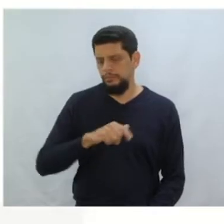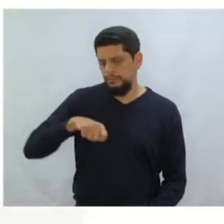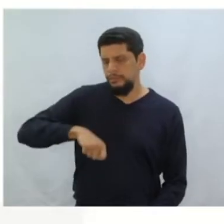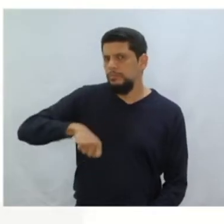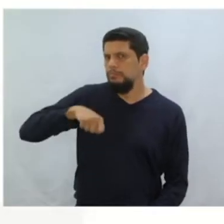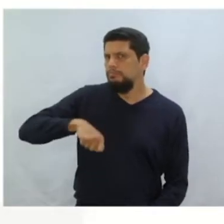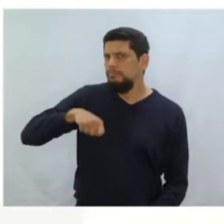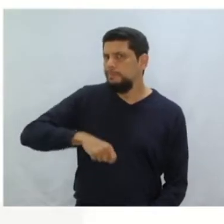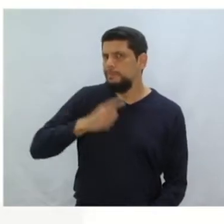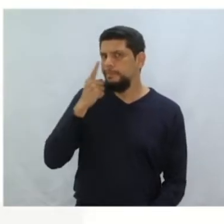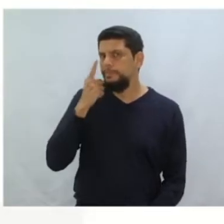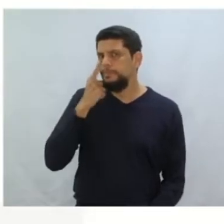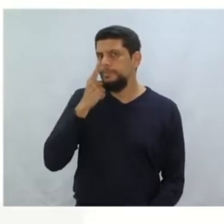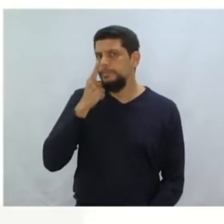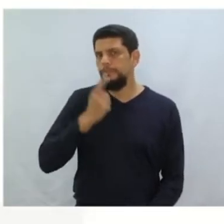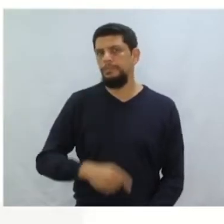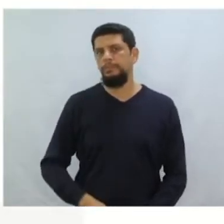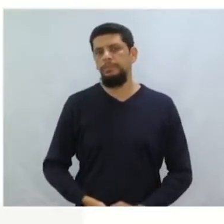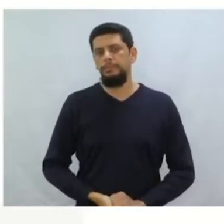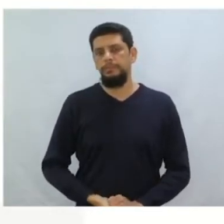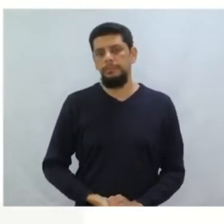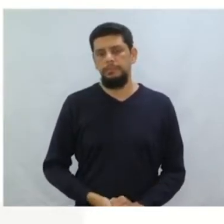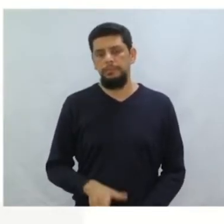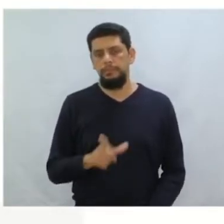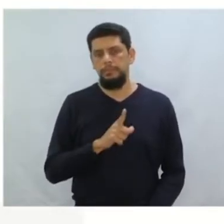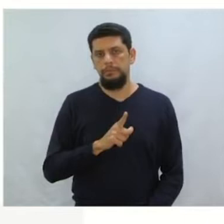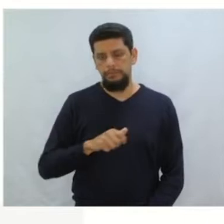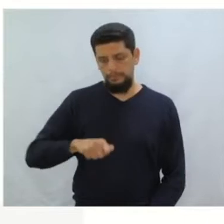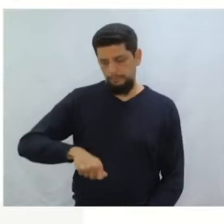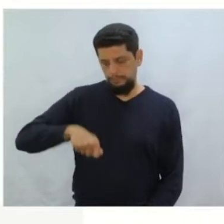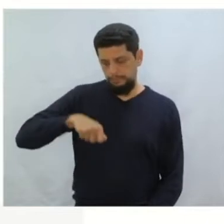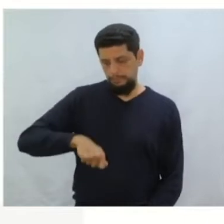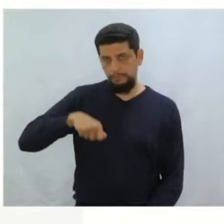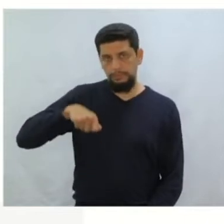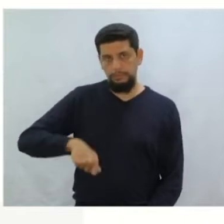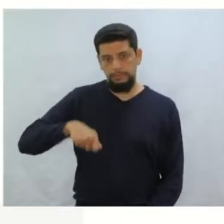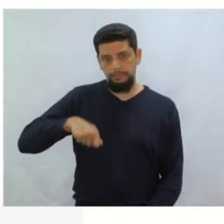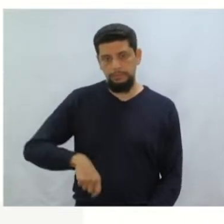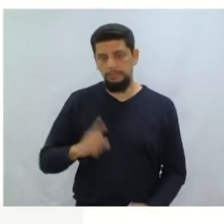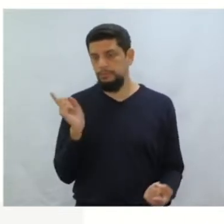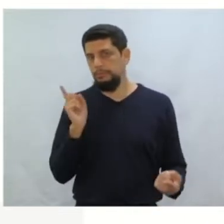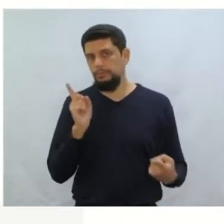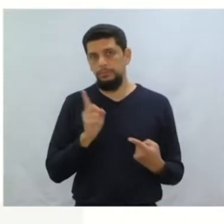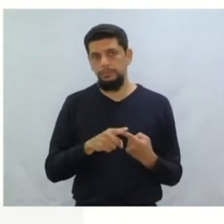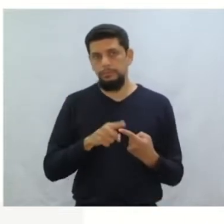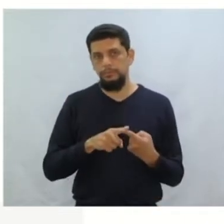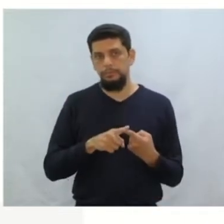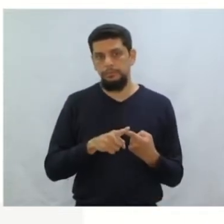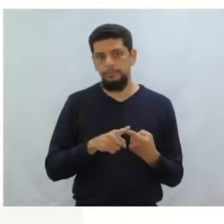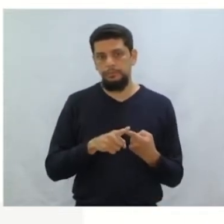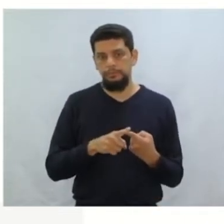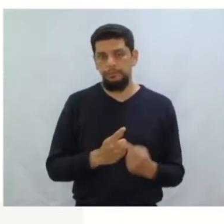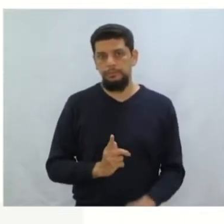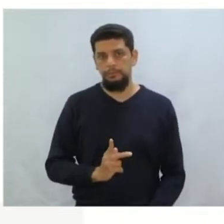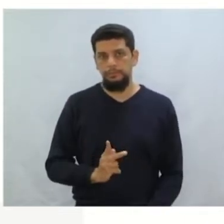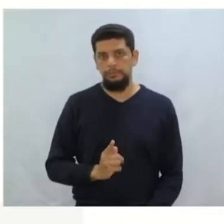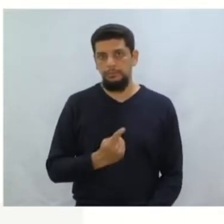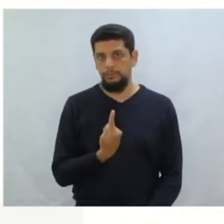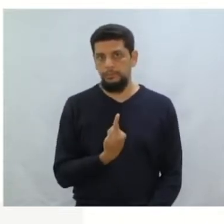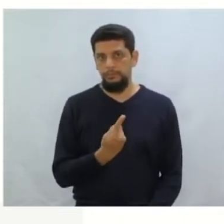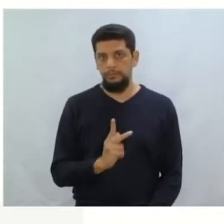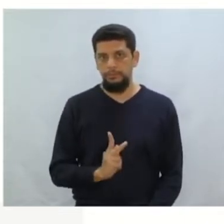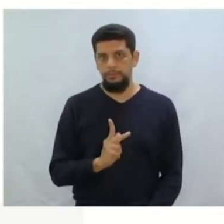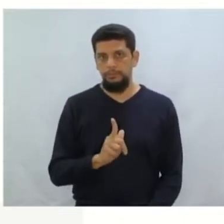há nesta cestinha? Olha só. Então, temos a cestinha aqui. O primeiro item é